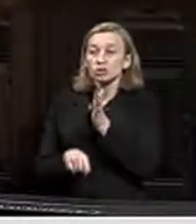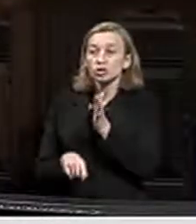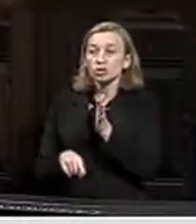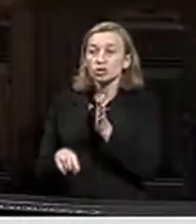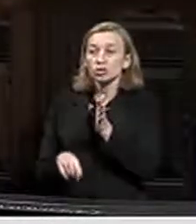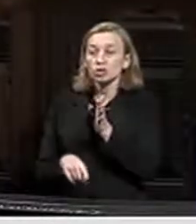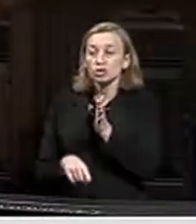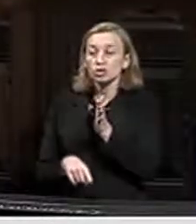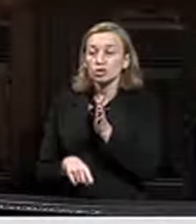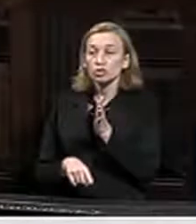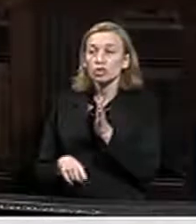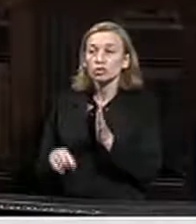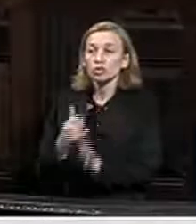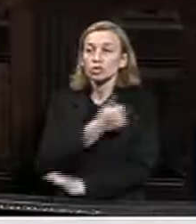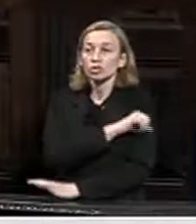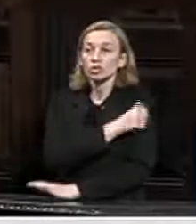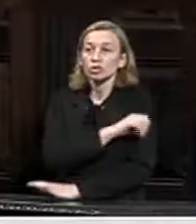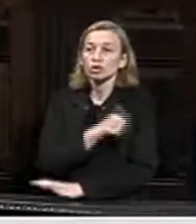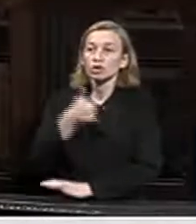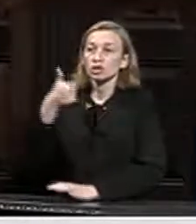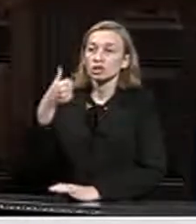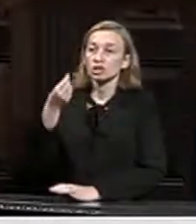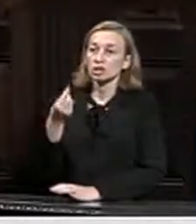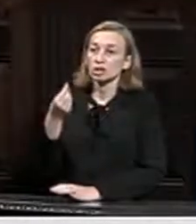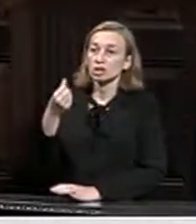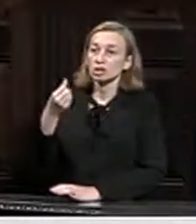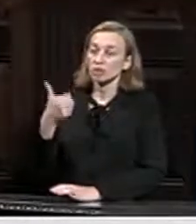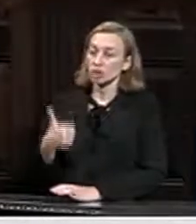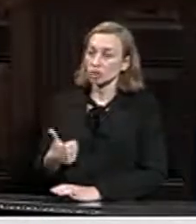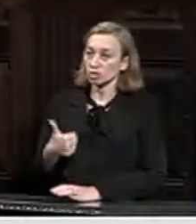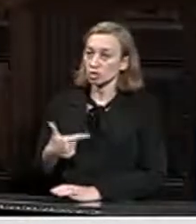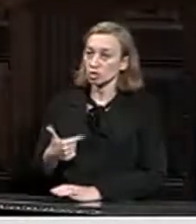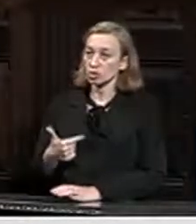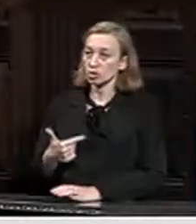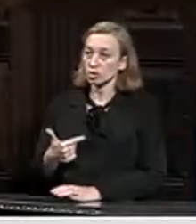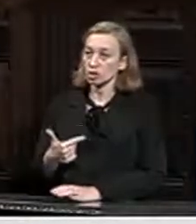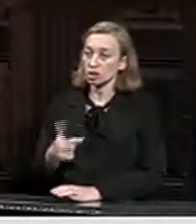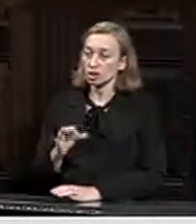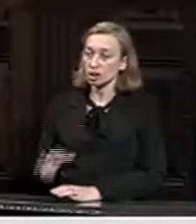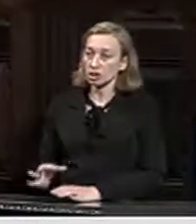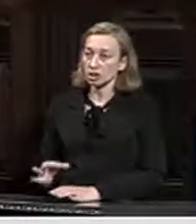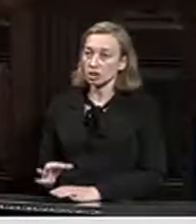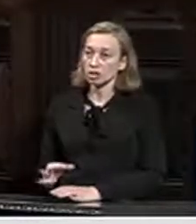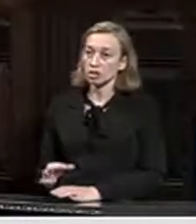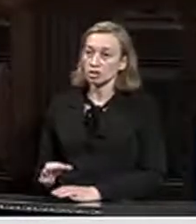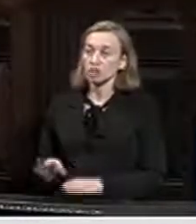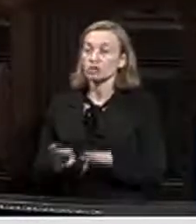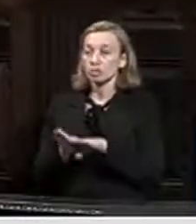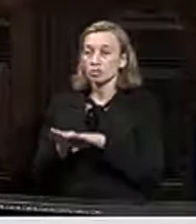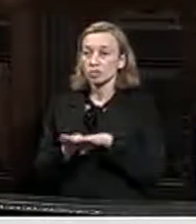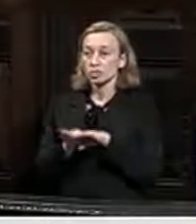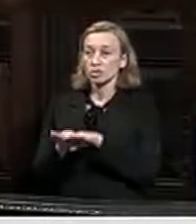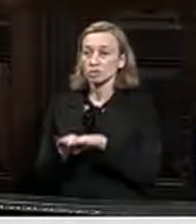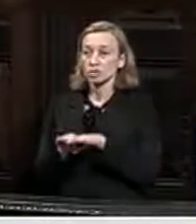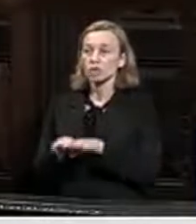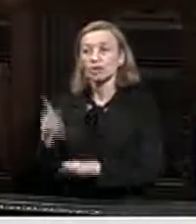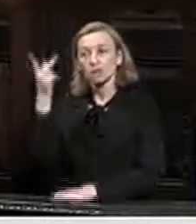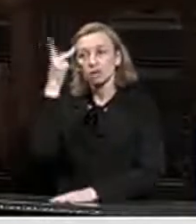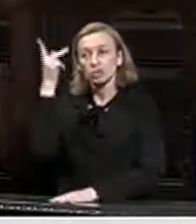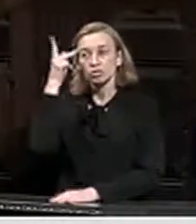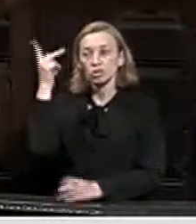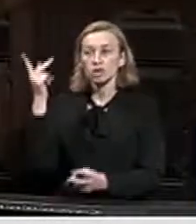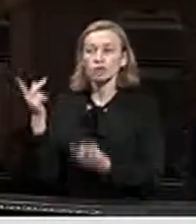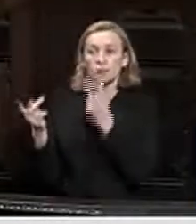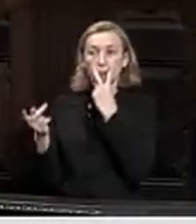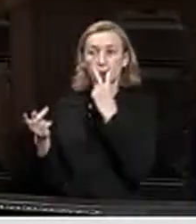ICMS do diesel do Rio de Janeiro de 16% para 12%, equiparando ao ICMS cobrado em São Paulo